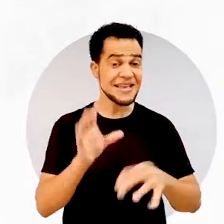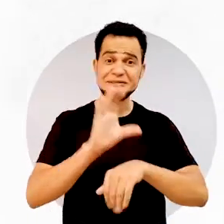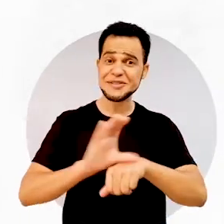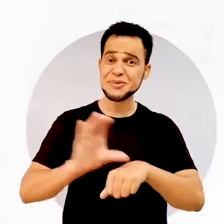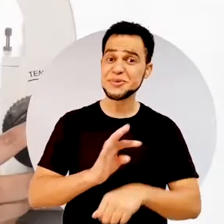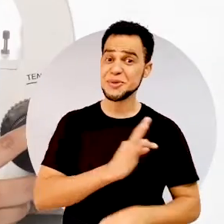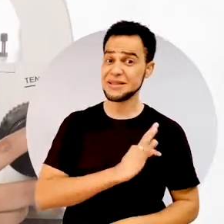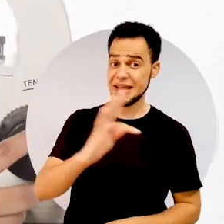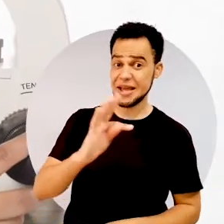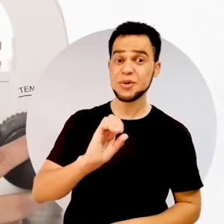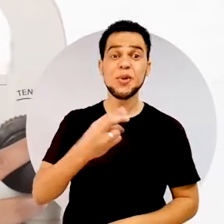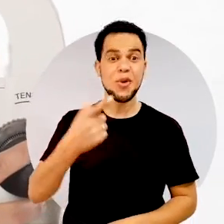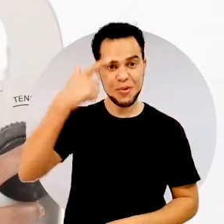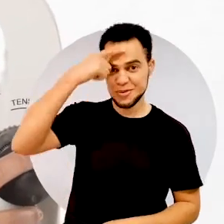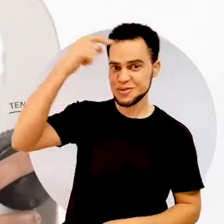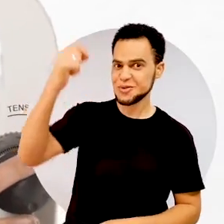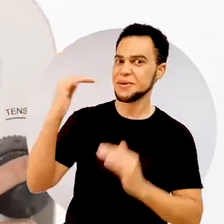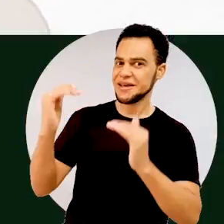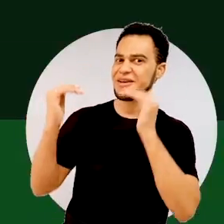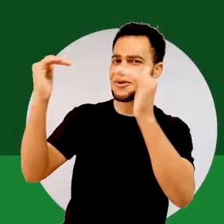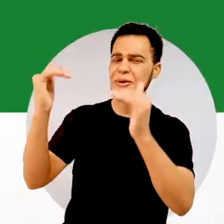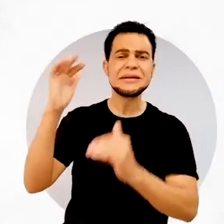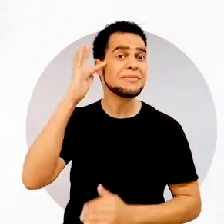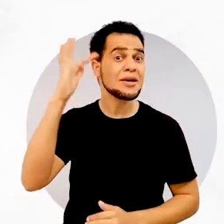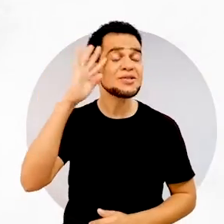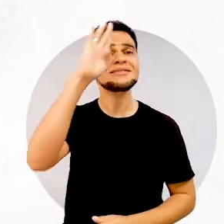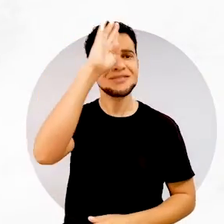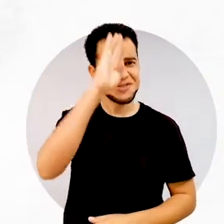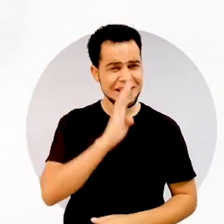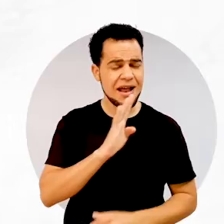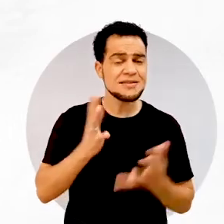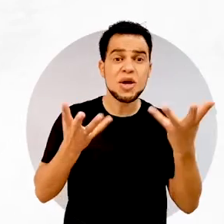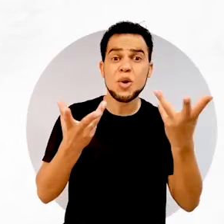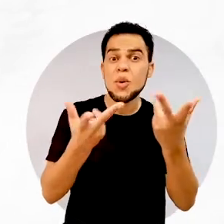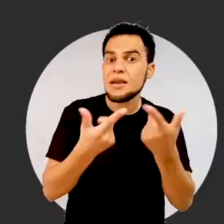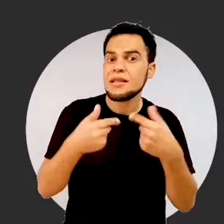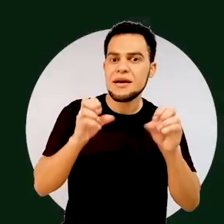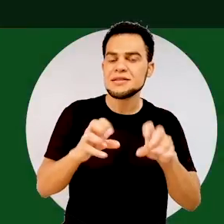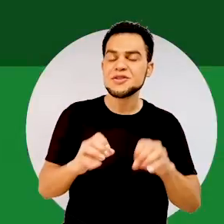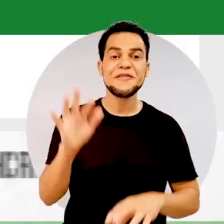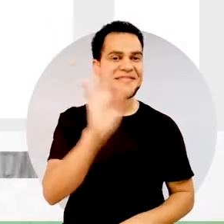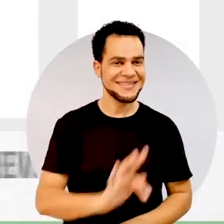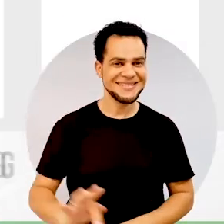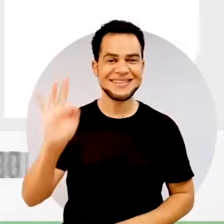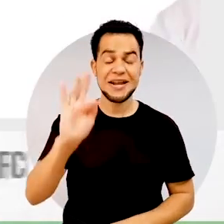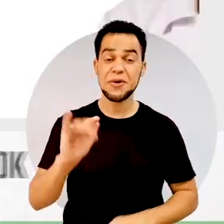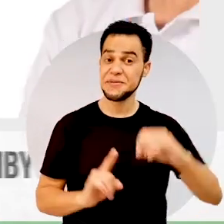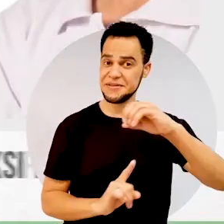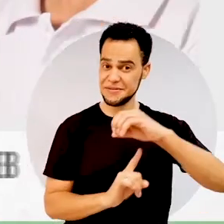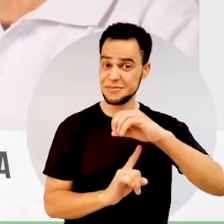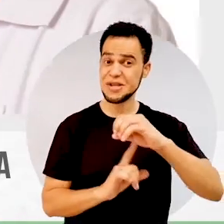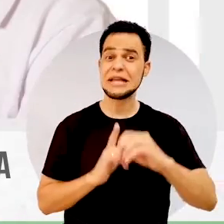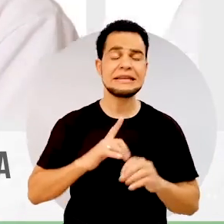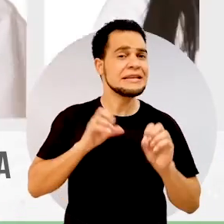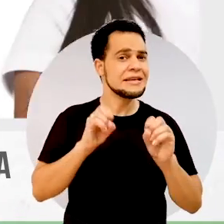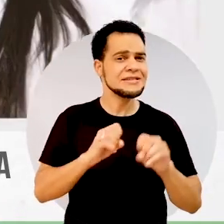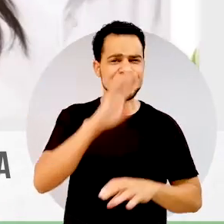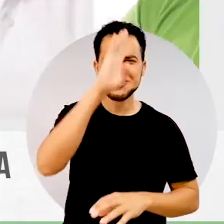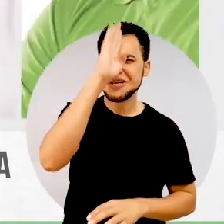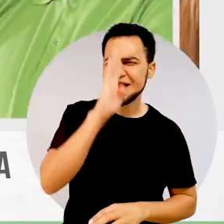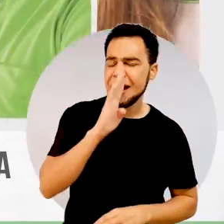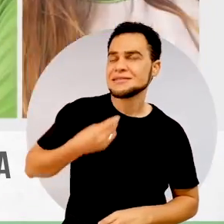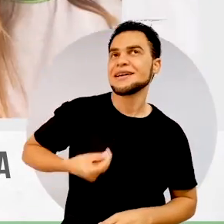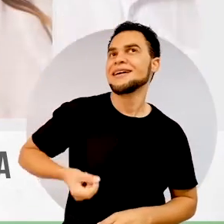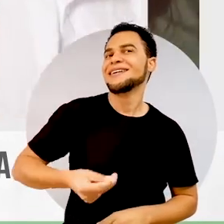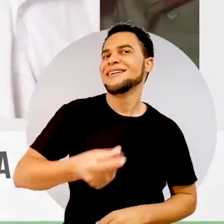Quer fazer um curso técnico ou superior? Imagine se puder ser de graça, com qualidade de ensino federal. No IFMG você tem ensino gratuito